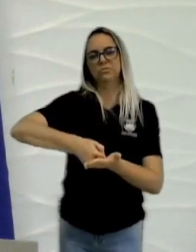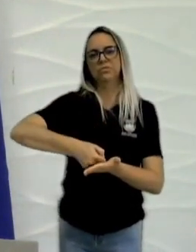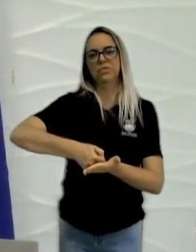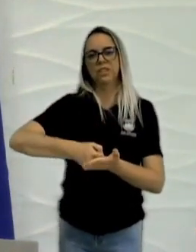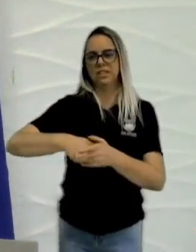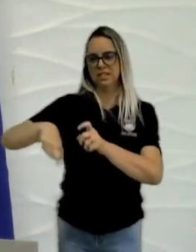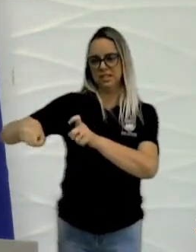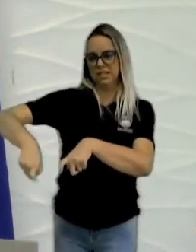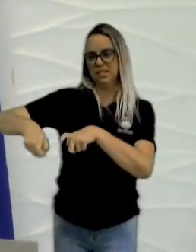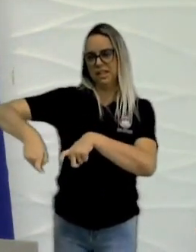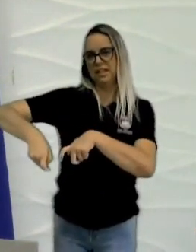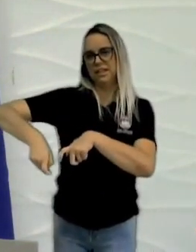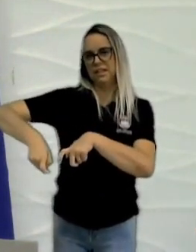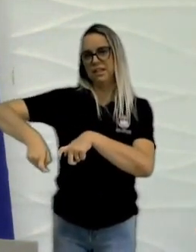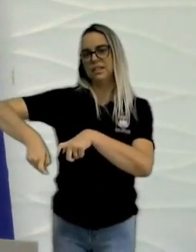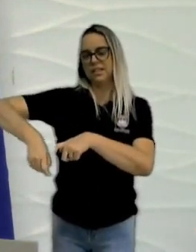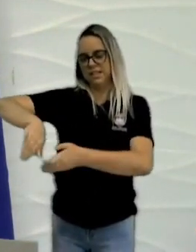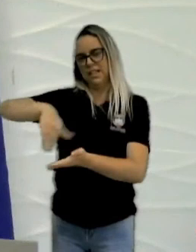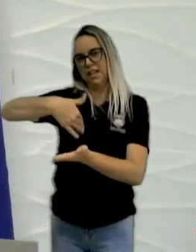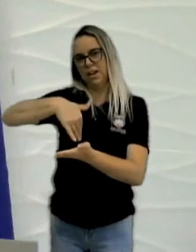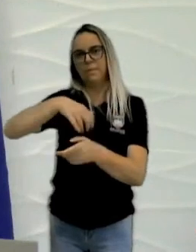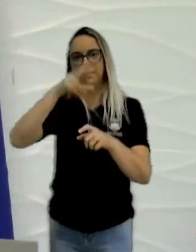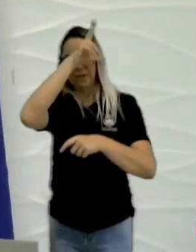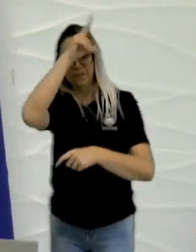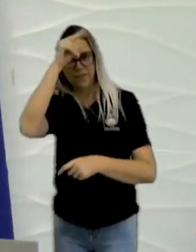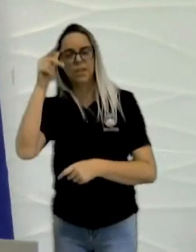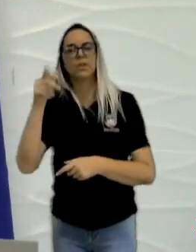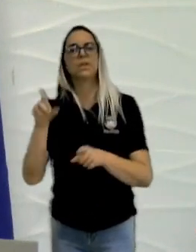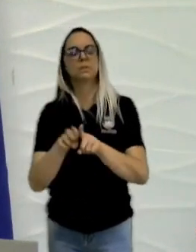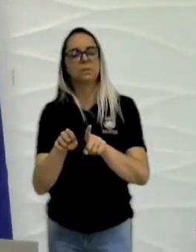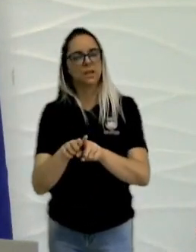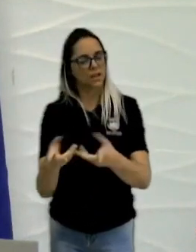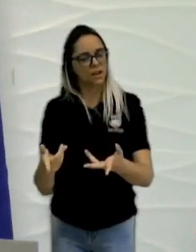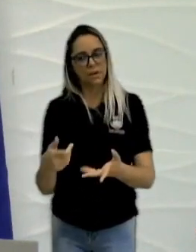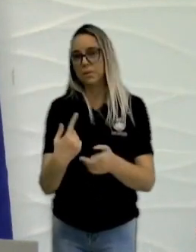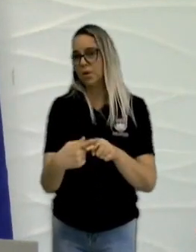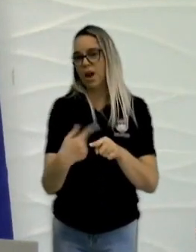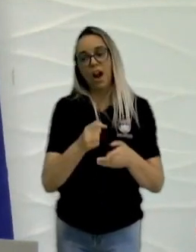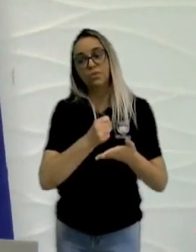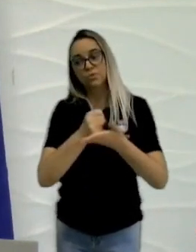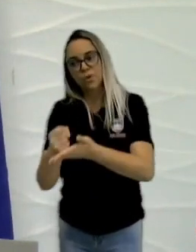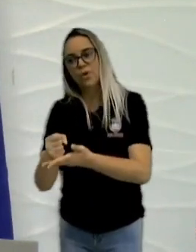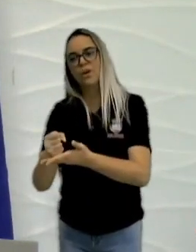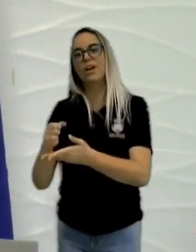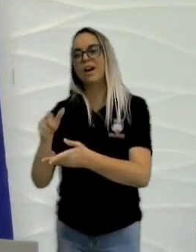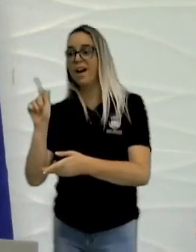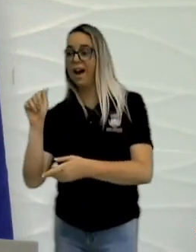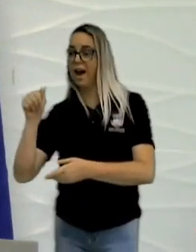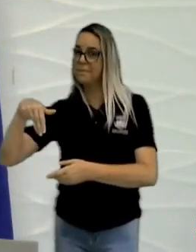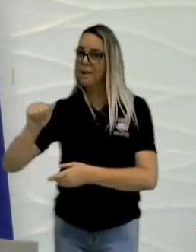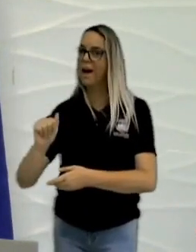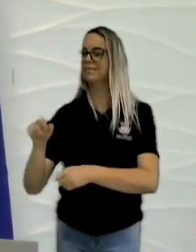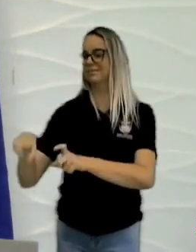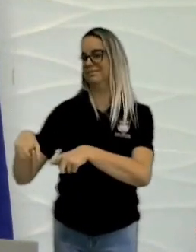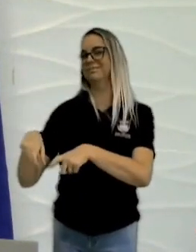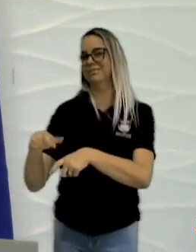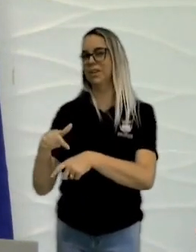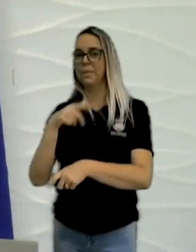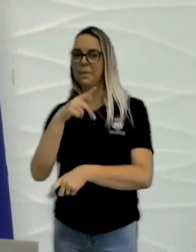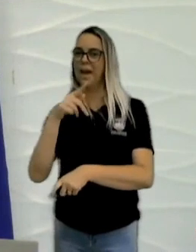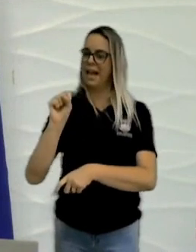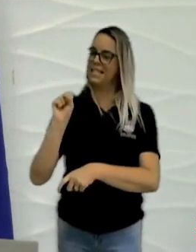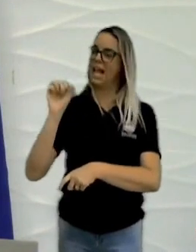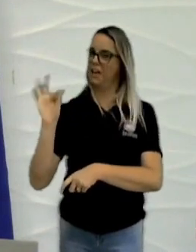de Agricultura, do prefeito, com as comunidades ali ao redor do Gama, né, com a recuperação daquele PSF, que eu acho que é uma